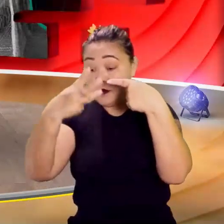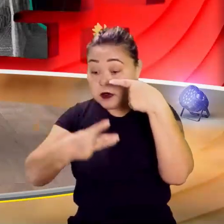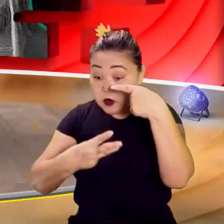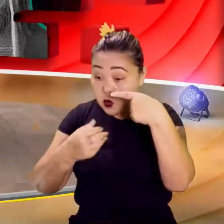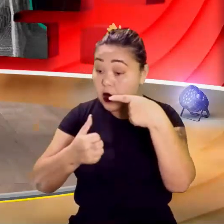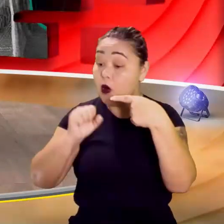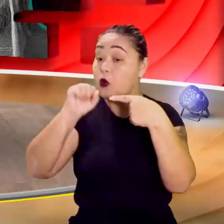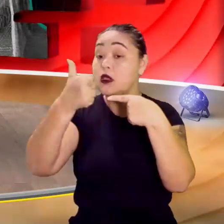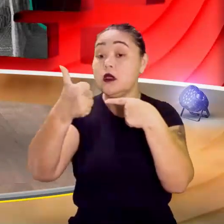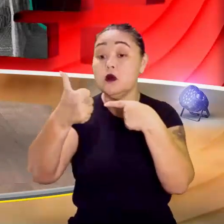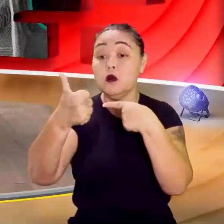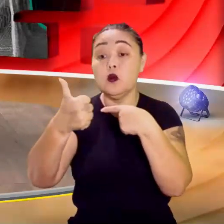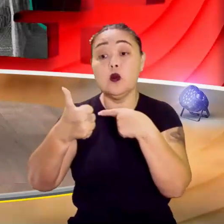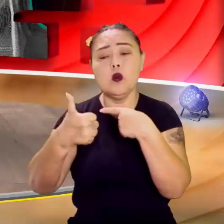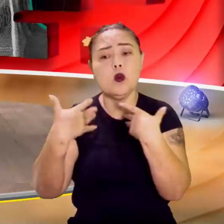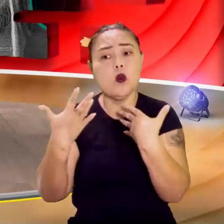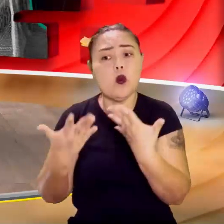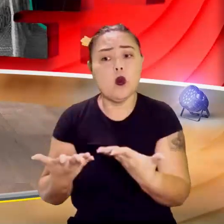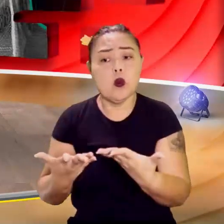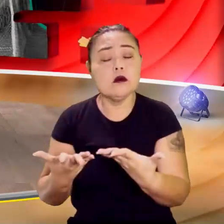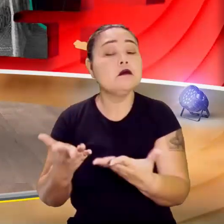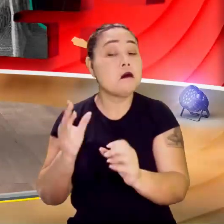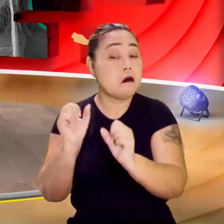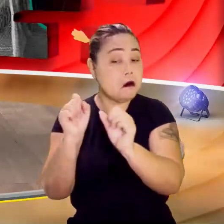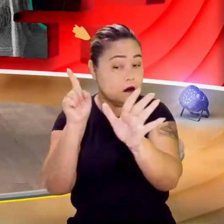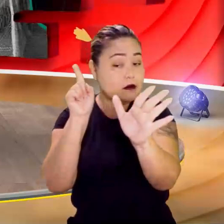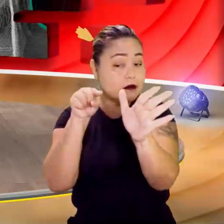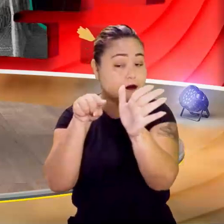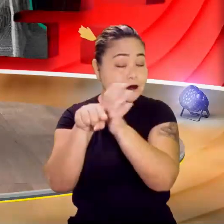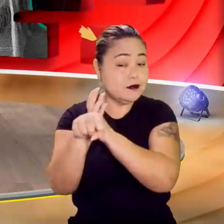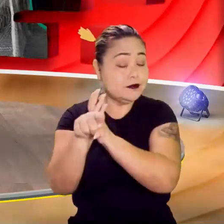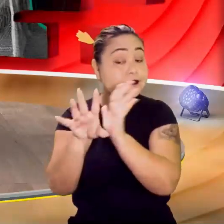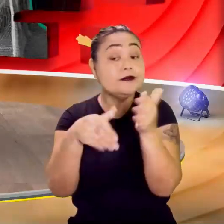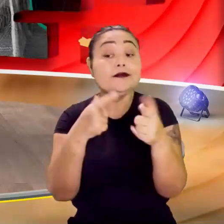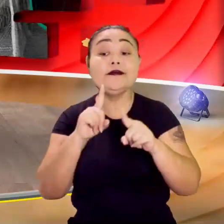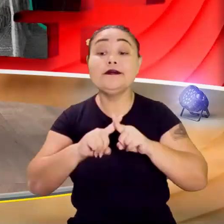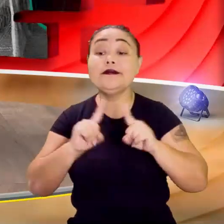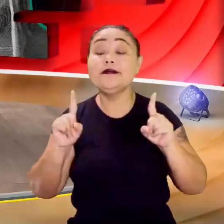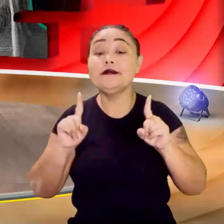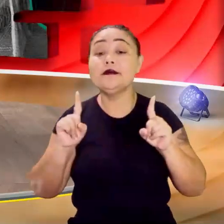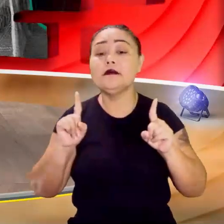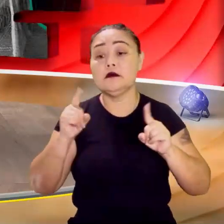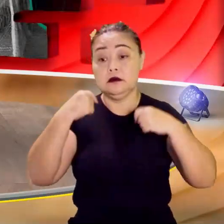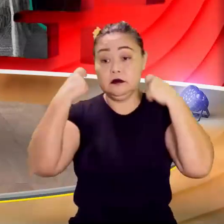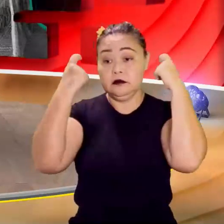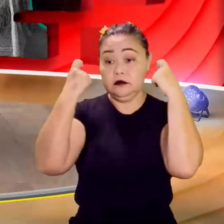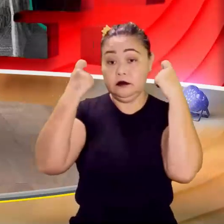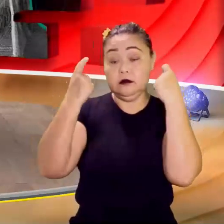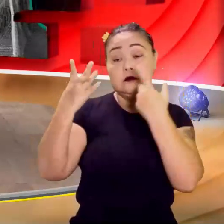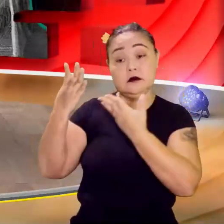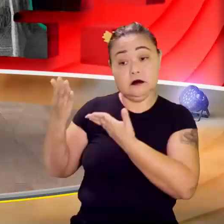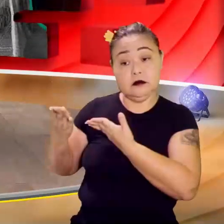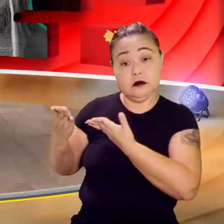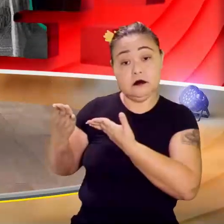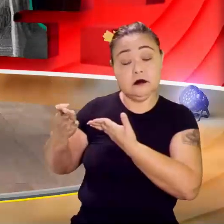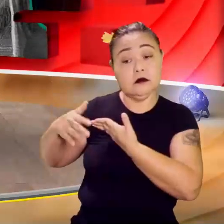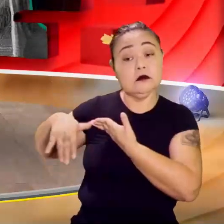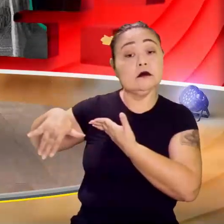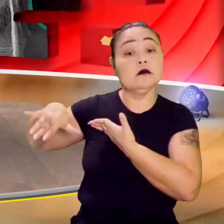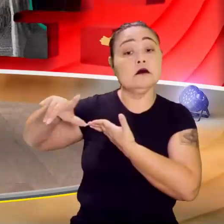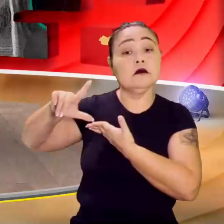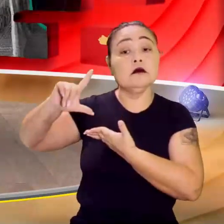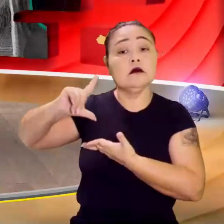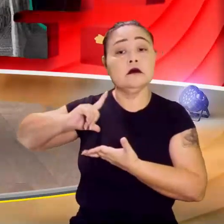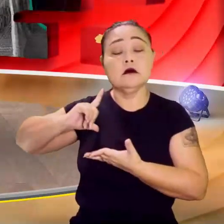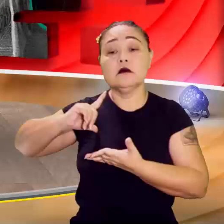elevado a 81. Pois é, Poderia pode perguntar. né? Mas não se preocupe, nesse tipo de situação